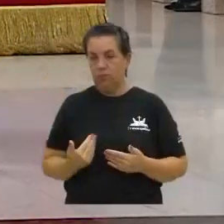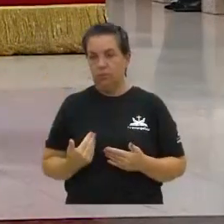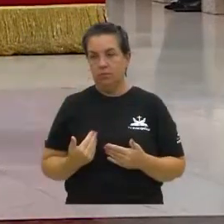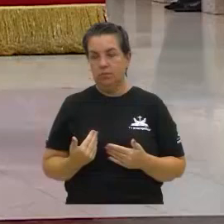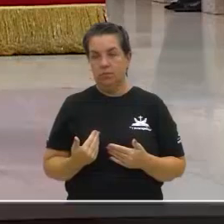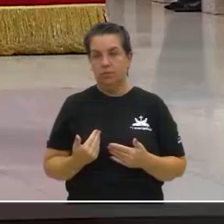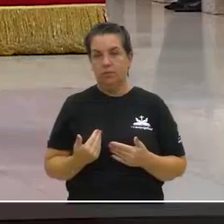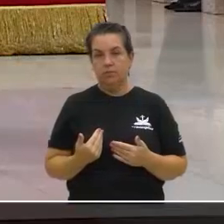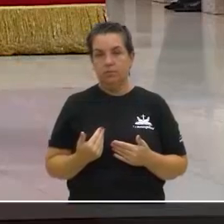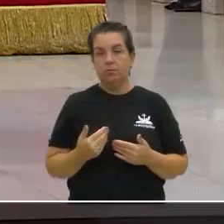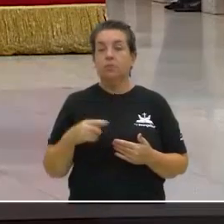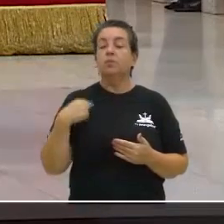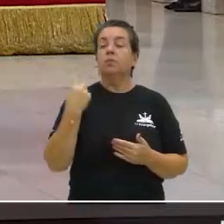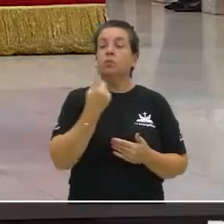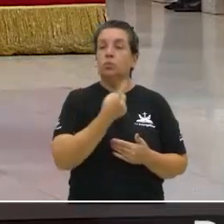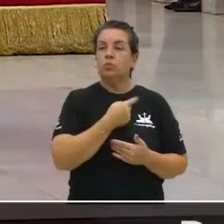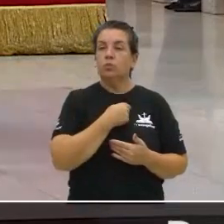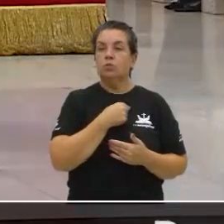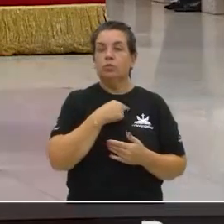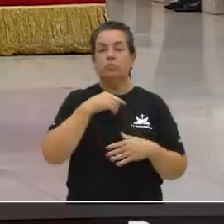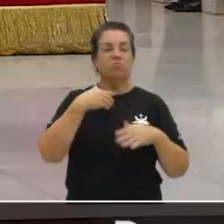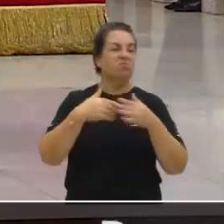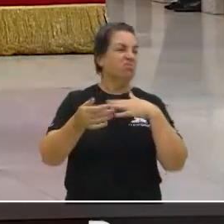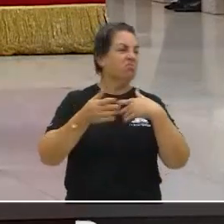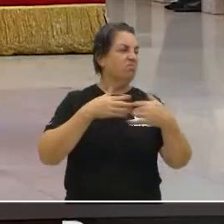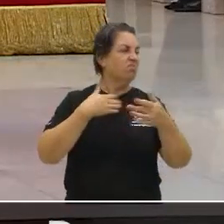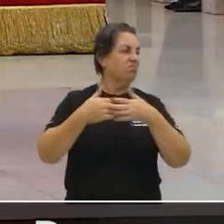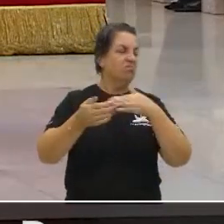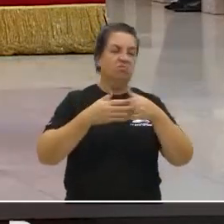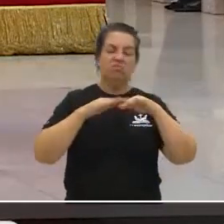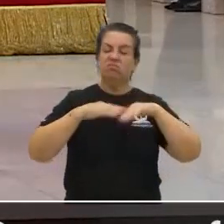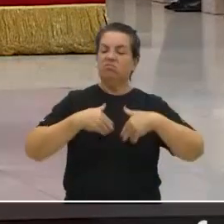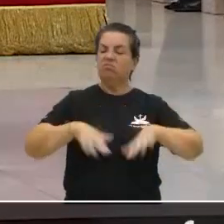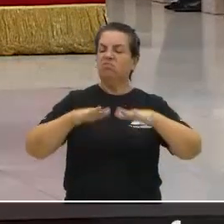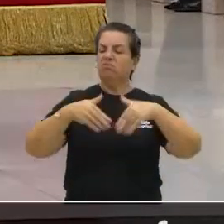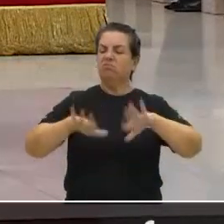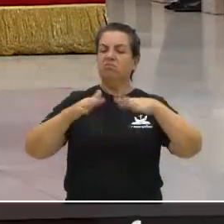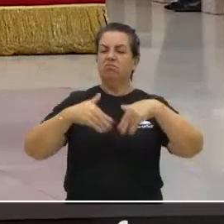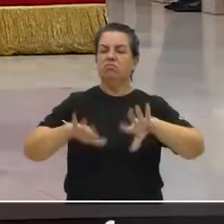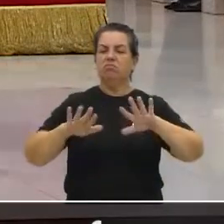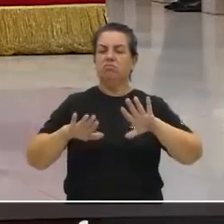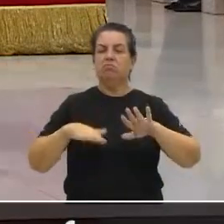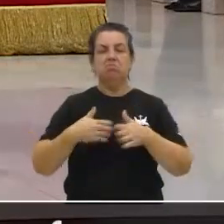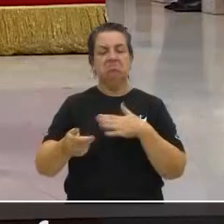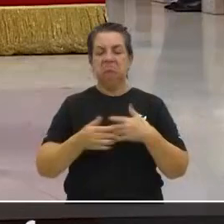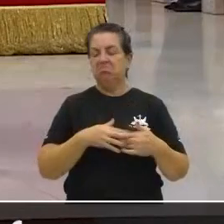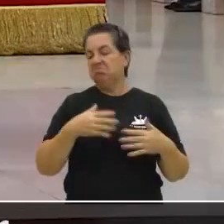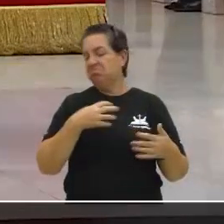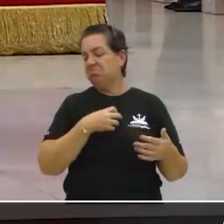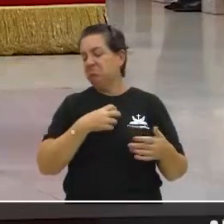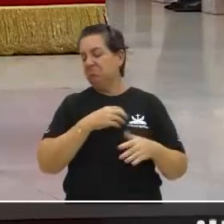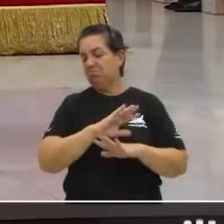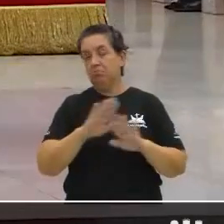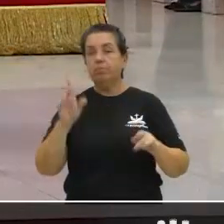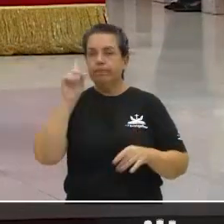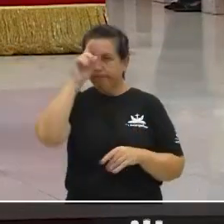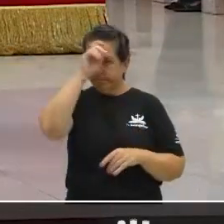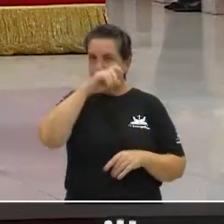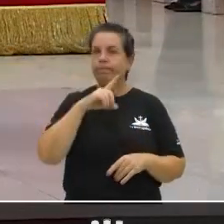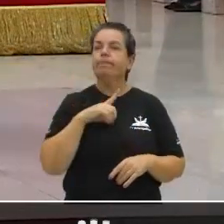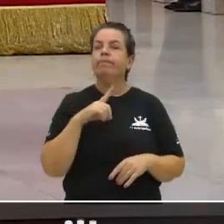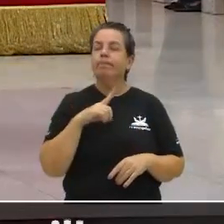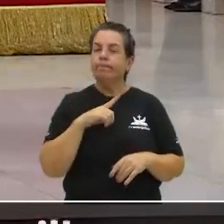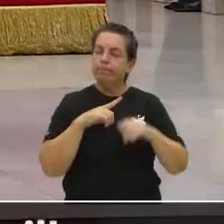Nós somos muito assim, vamos levando. e temos dificuldade